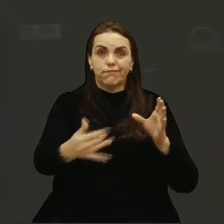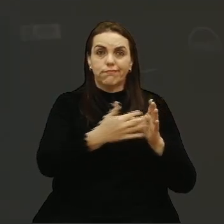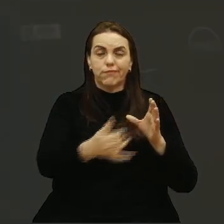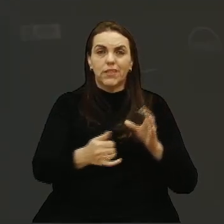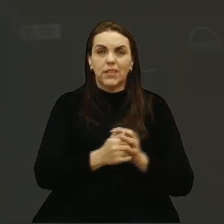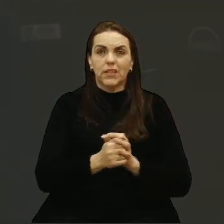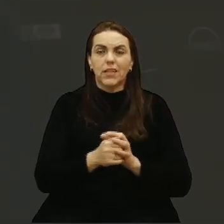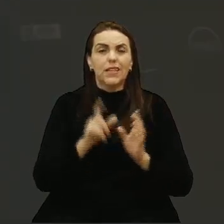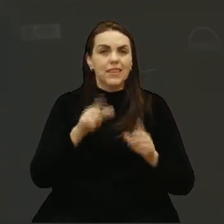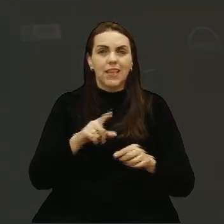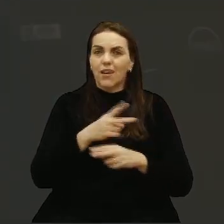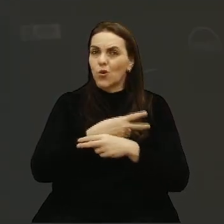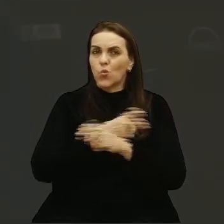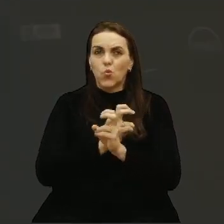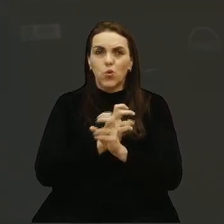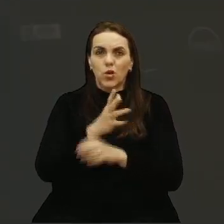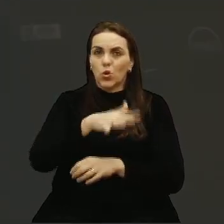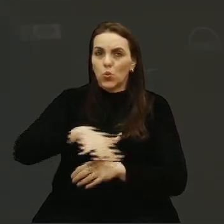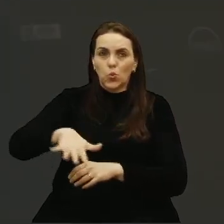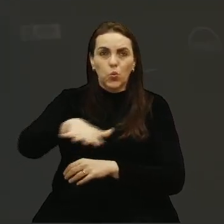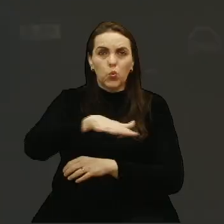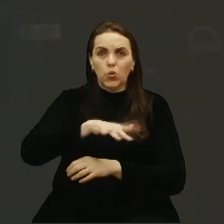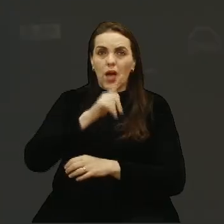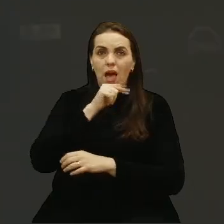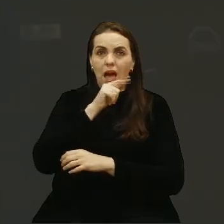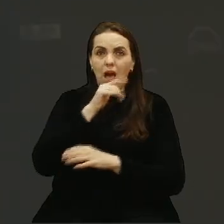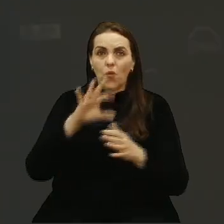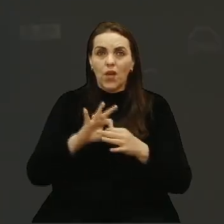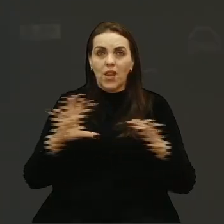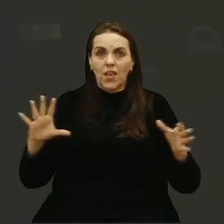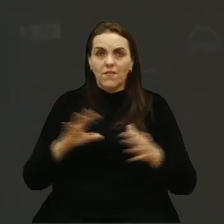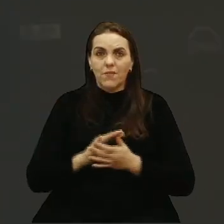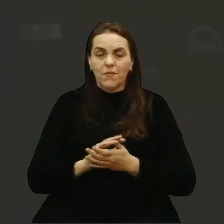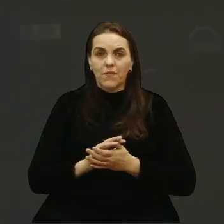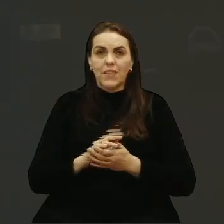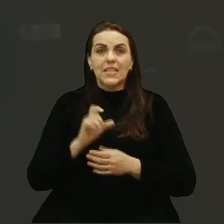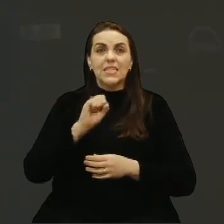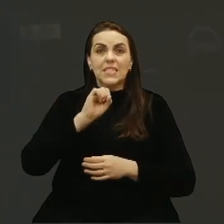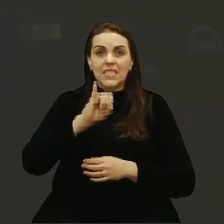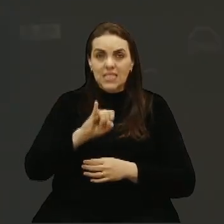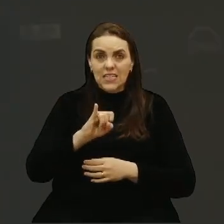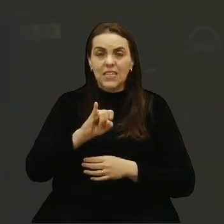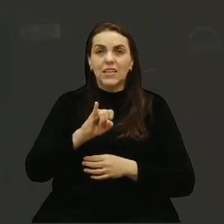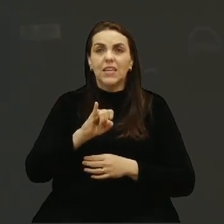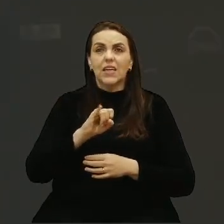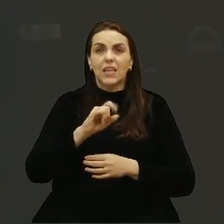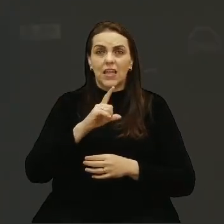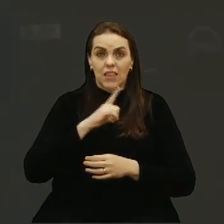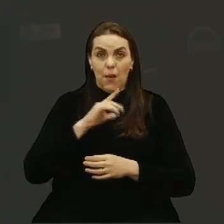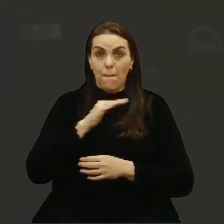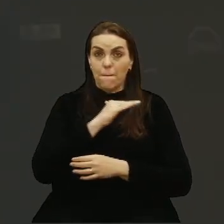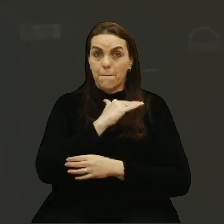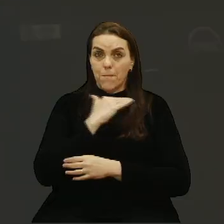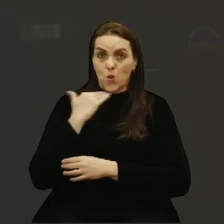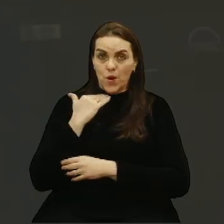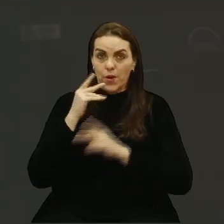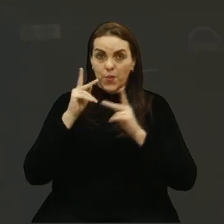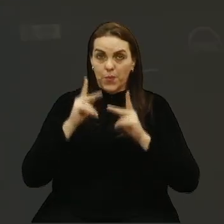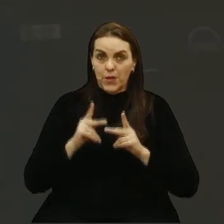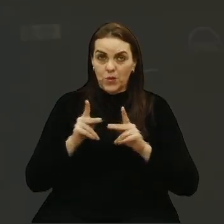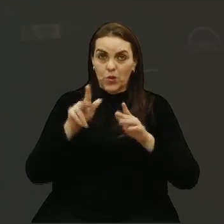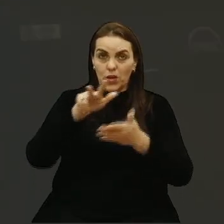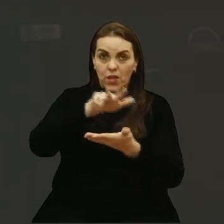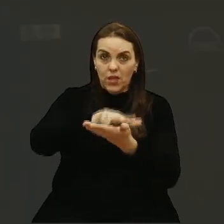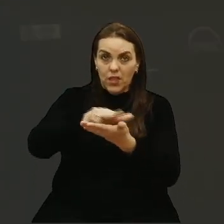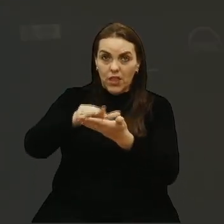Está contaminado o aquífero livre. Então, bom, se os coliformes dos mortos chegarem no aquífero livre,